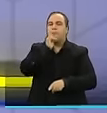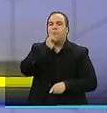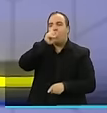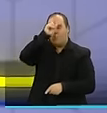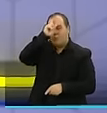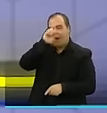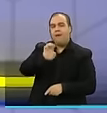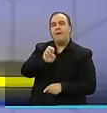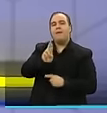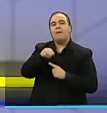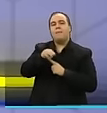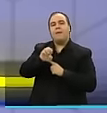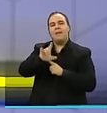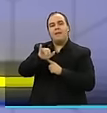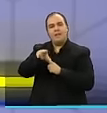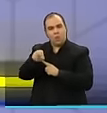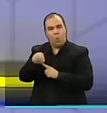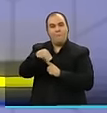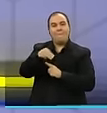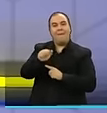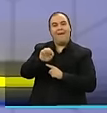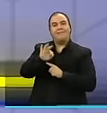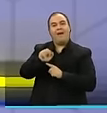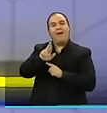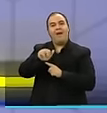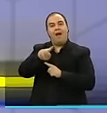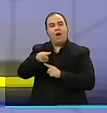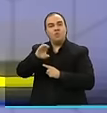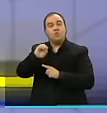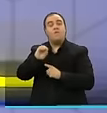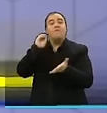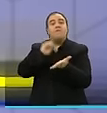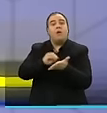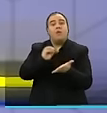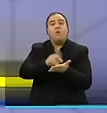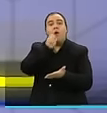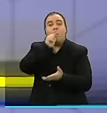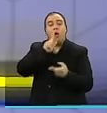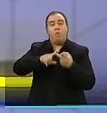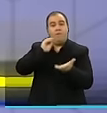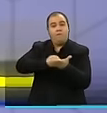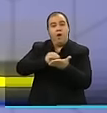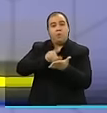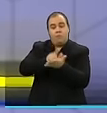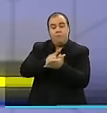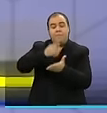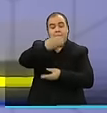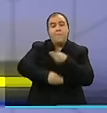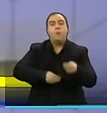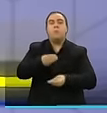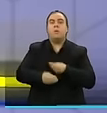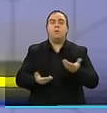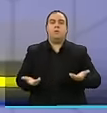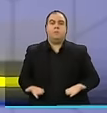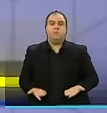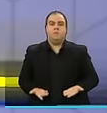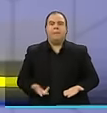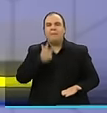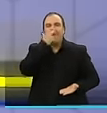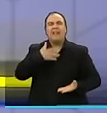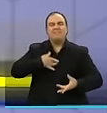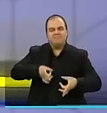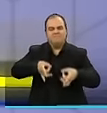Matarazzo, Detena, chegou a faltar água e papel higiênico nos banheiros. Essa é a situação de